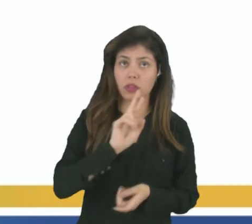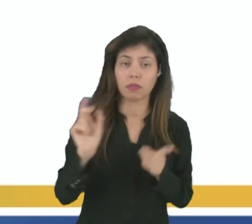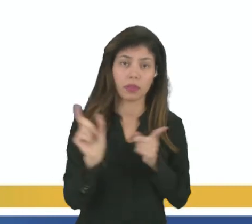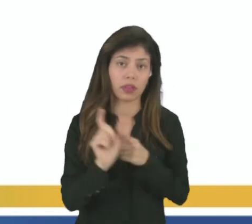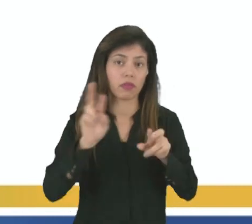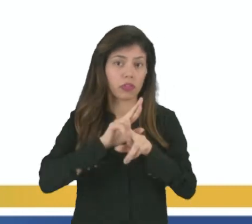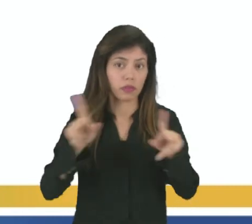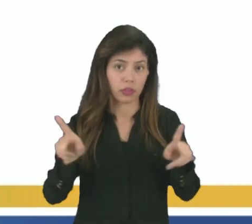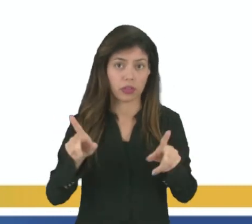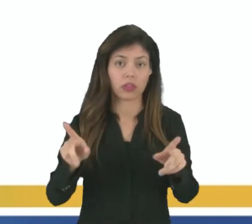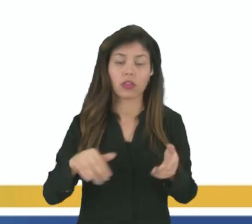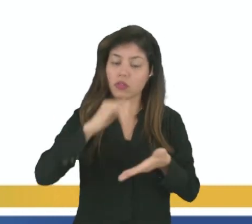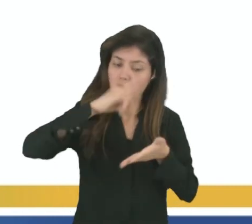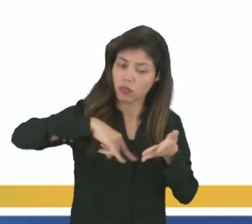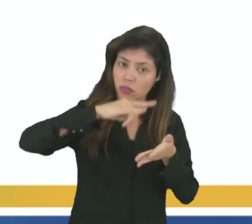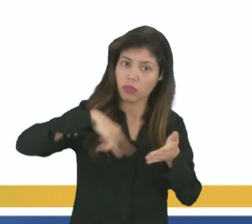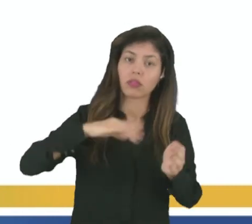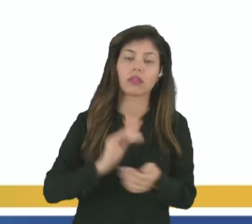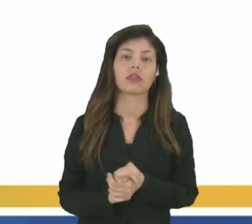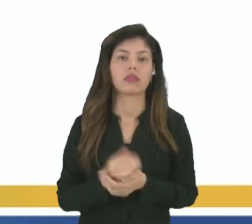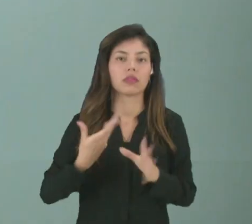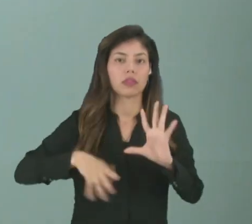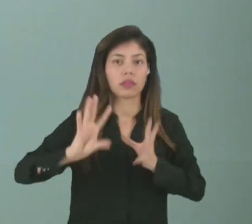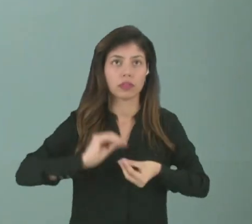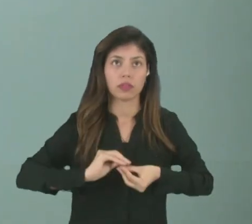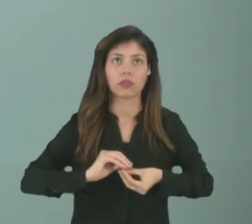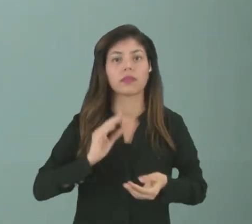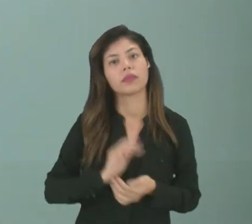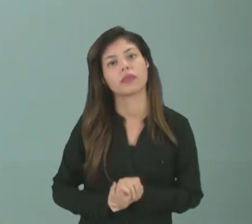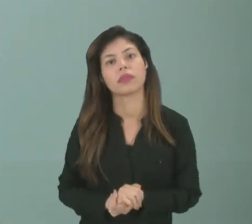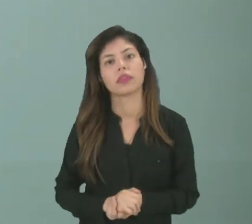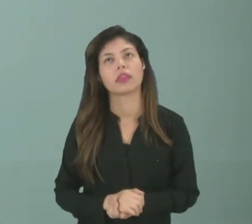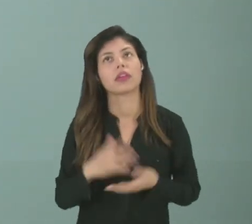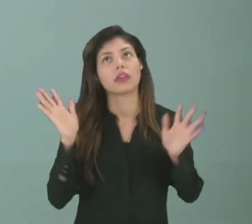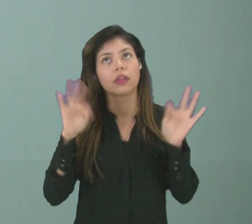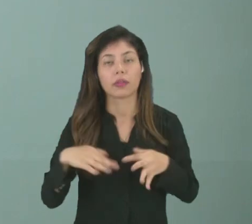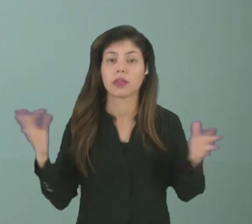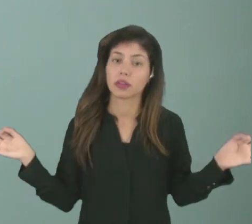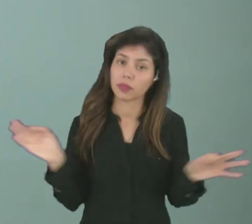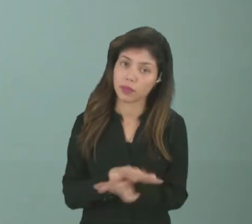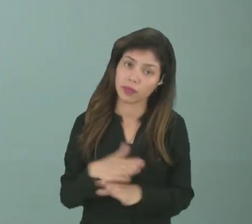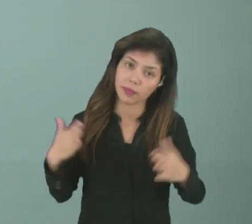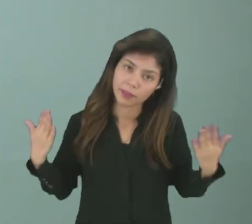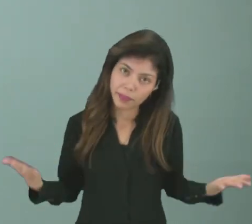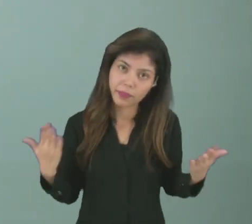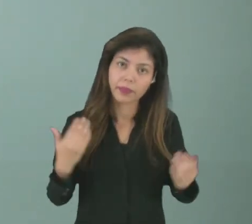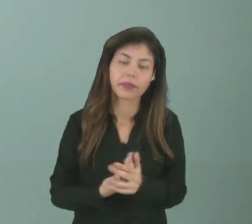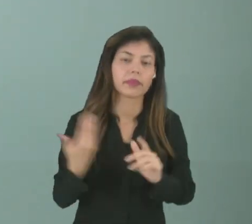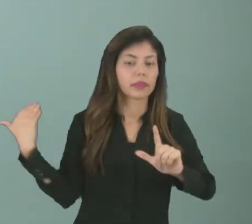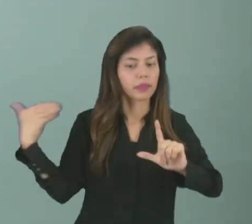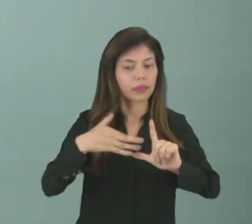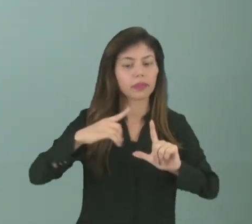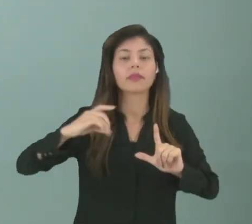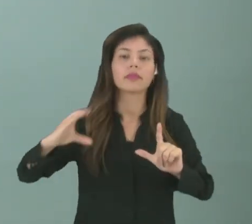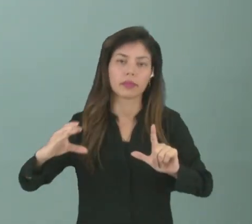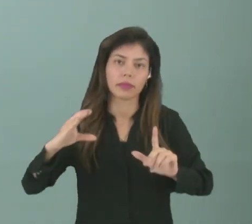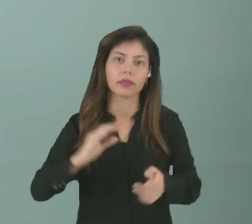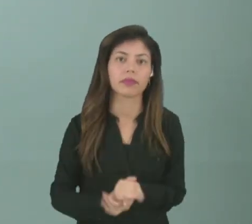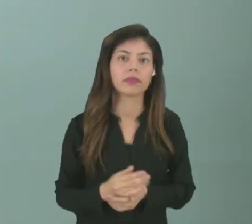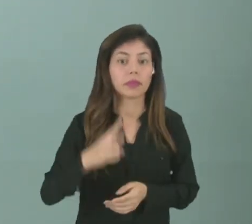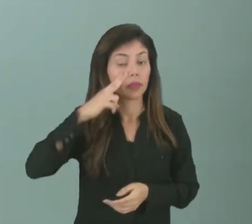do documento original quando se trata de resumo. Alunos, ficamos por aqui. Acessem a plataforma